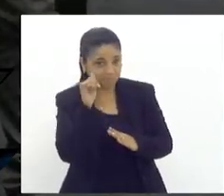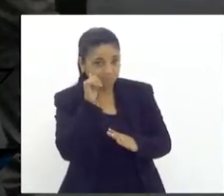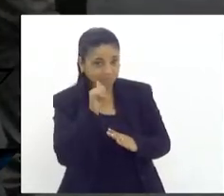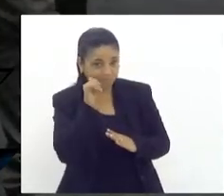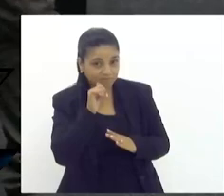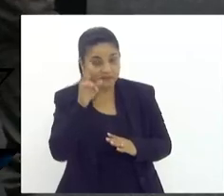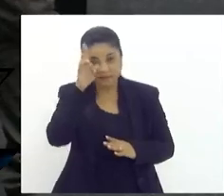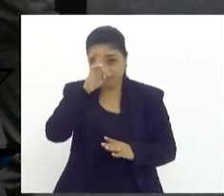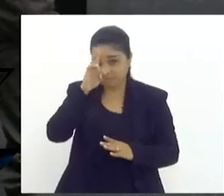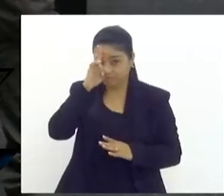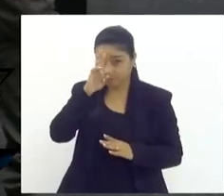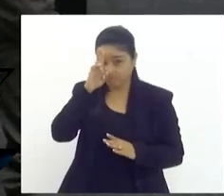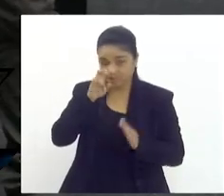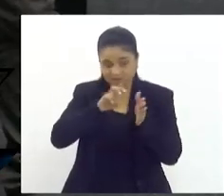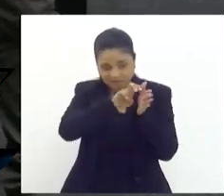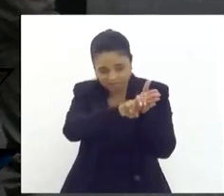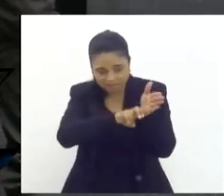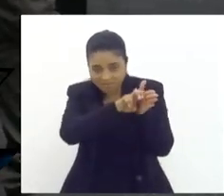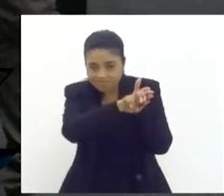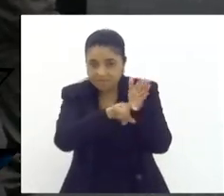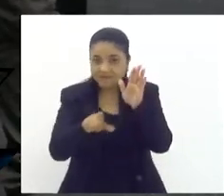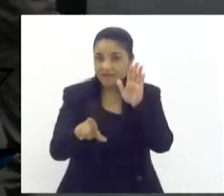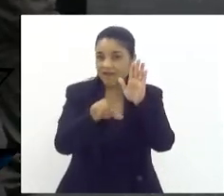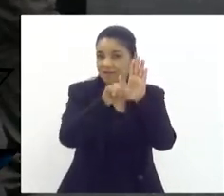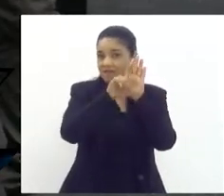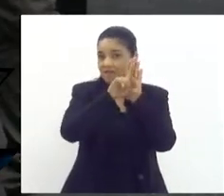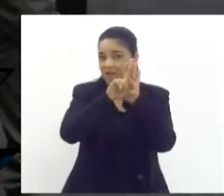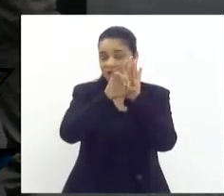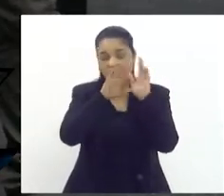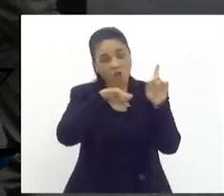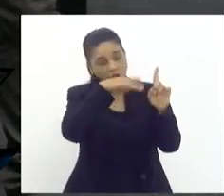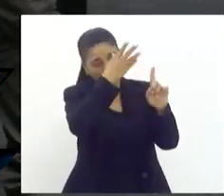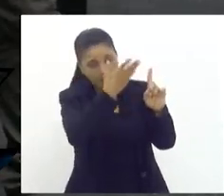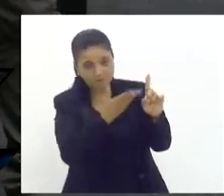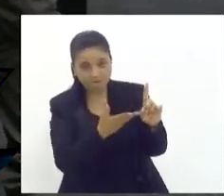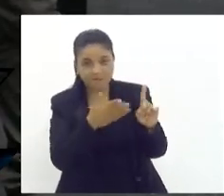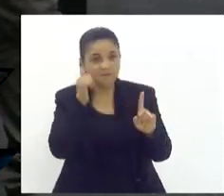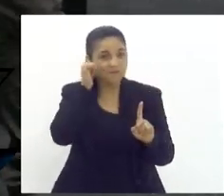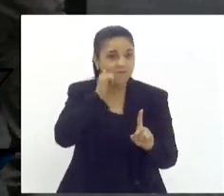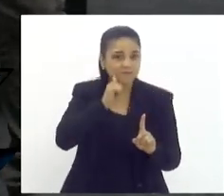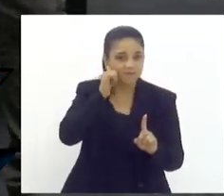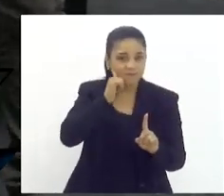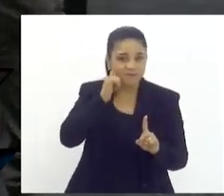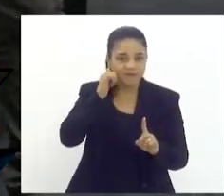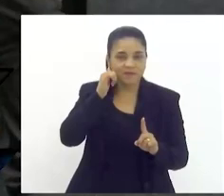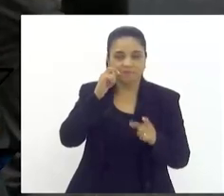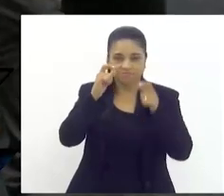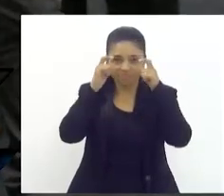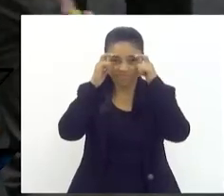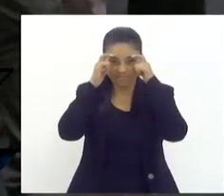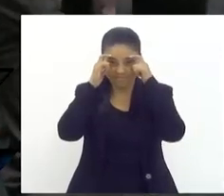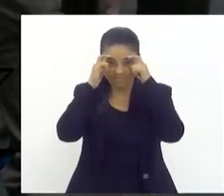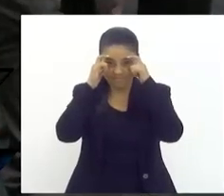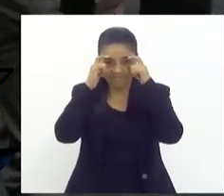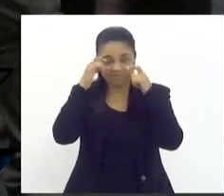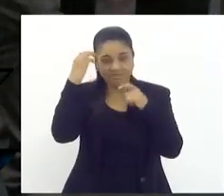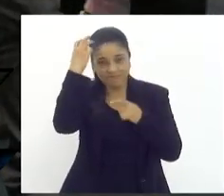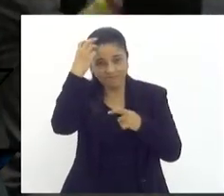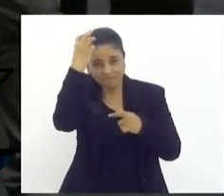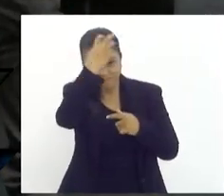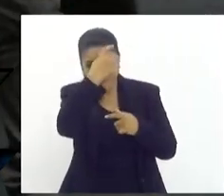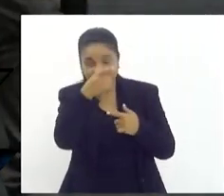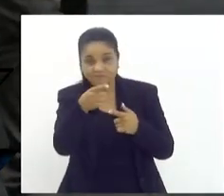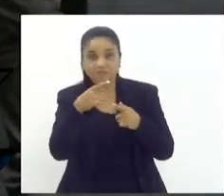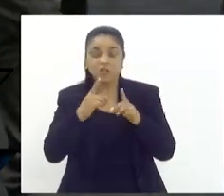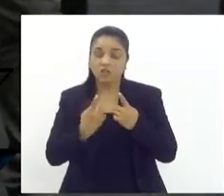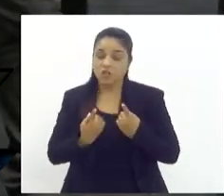ela a lei em homenagem a essa mulher que ainda hoje dedica a sua vida contra a violência contra